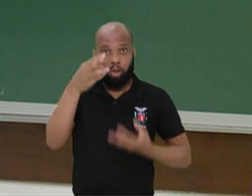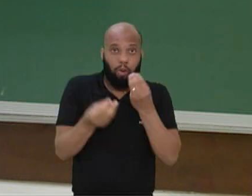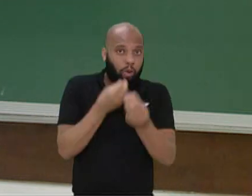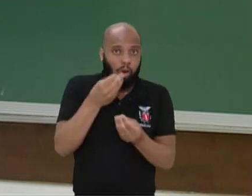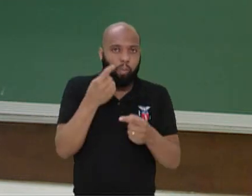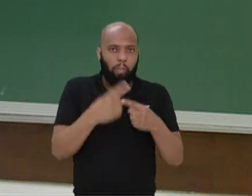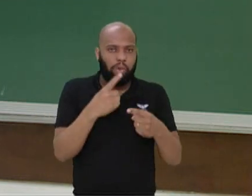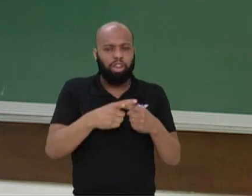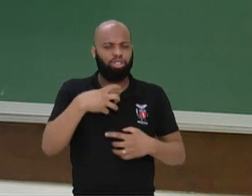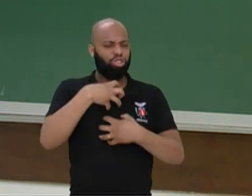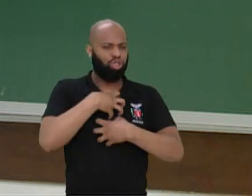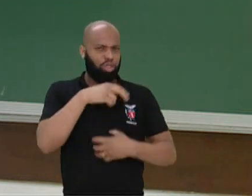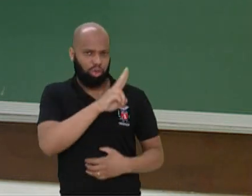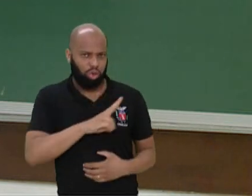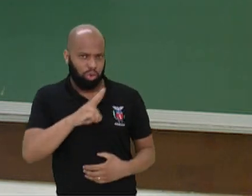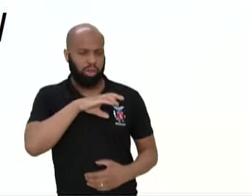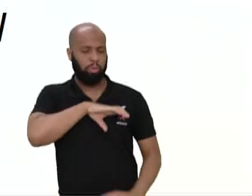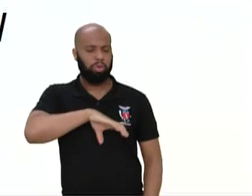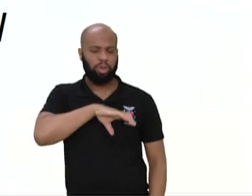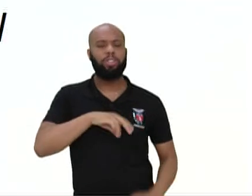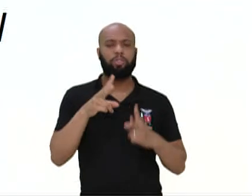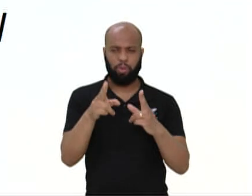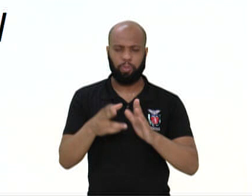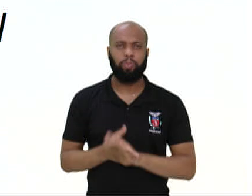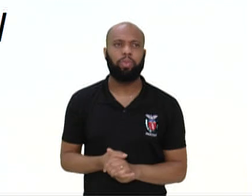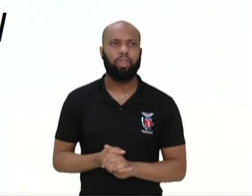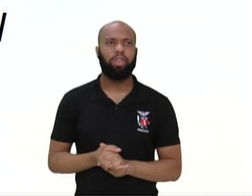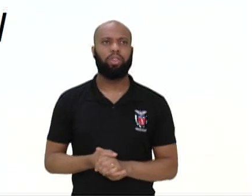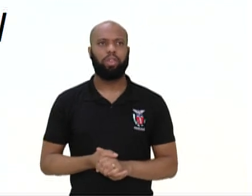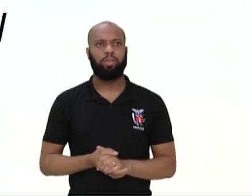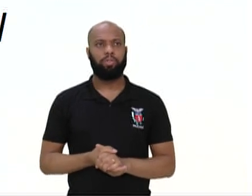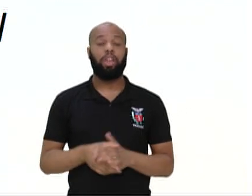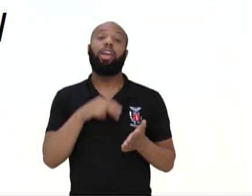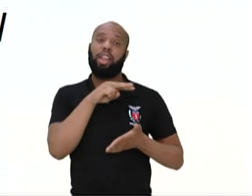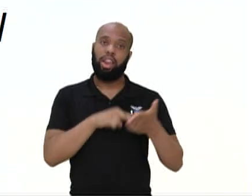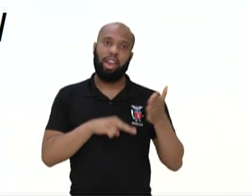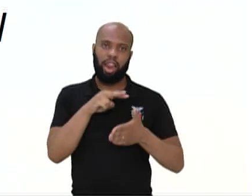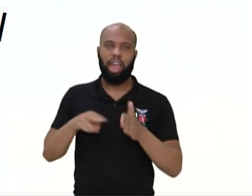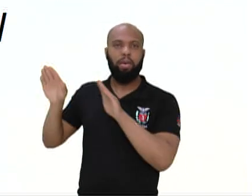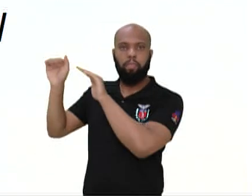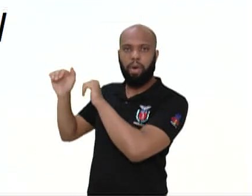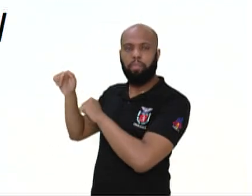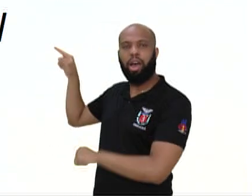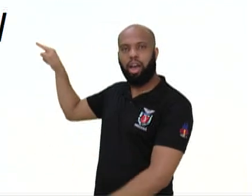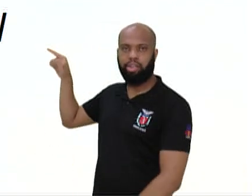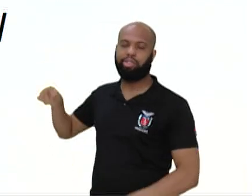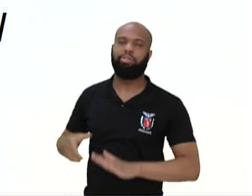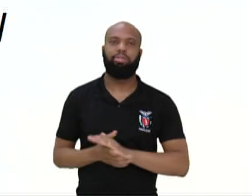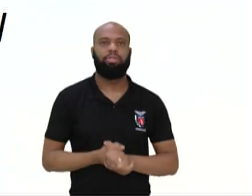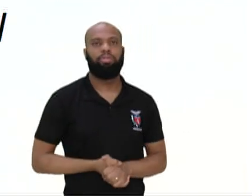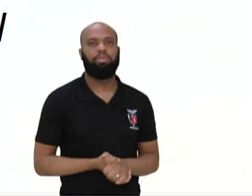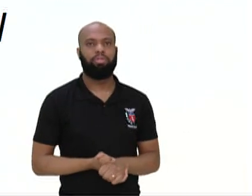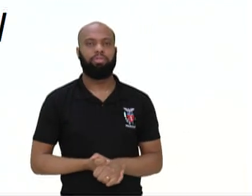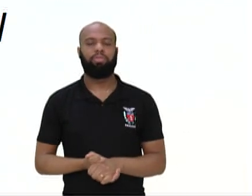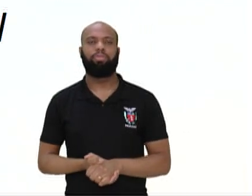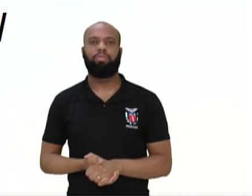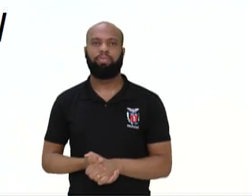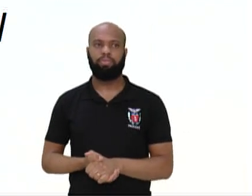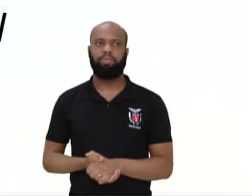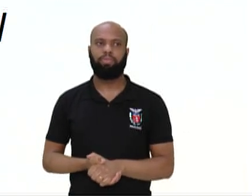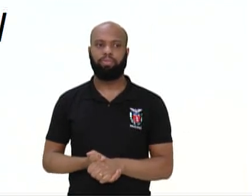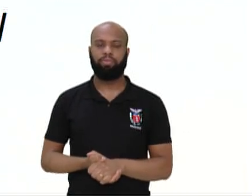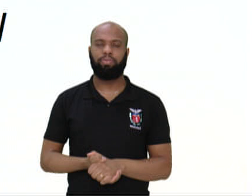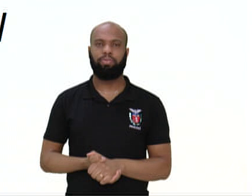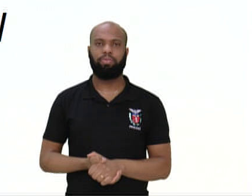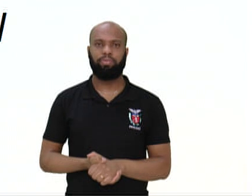ele é igualzinho no português. El pretérito imperfecto de indicativo es uno de los tiempos